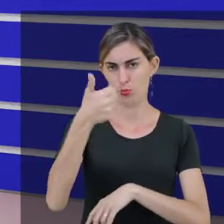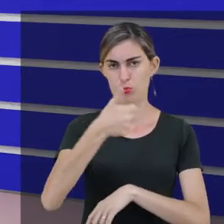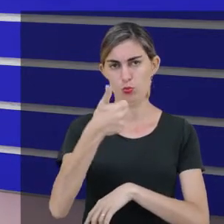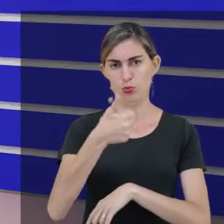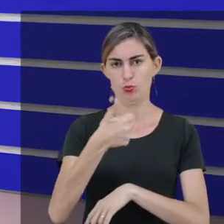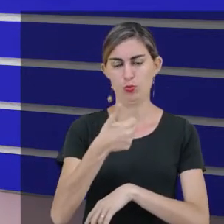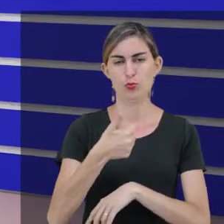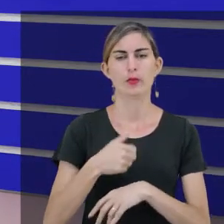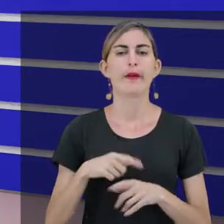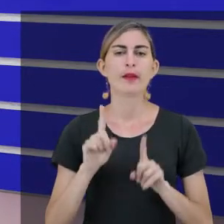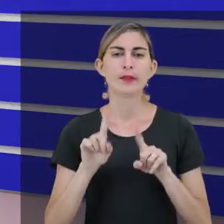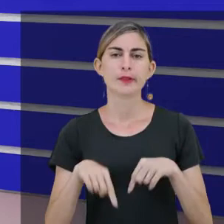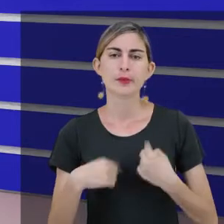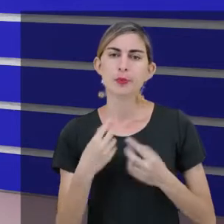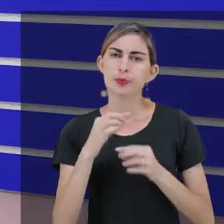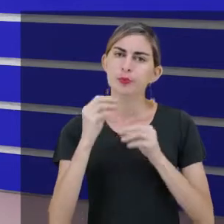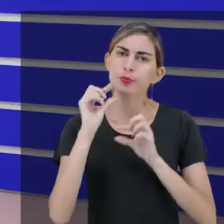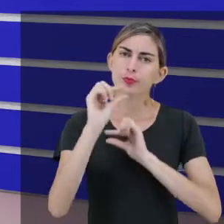1,